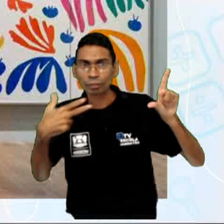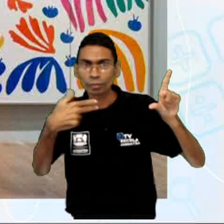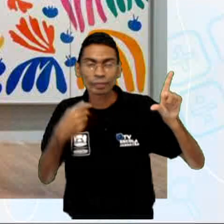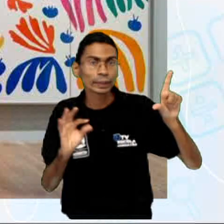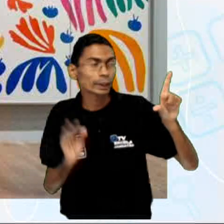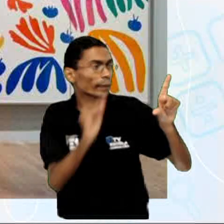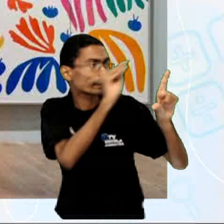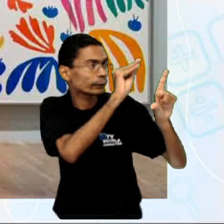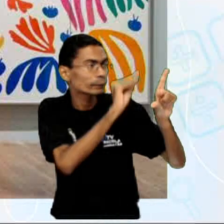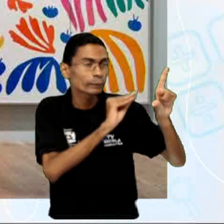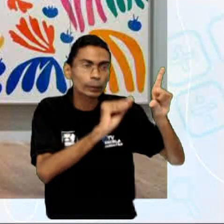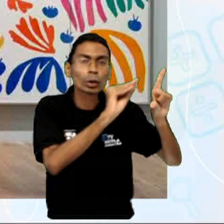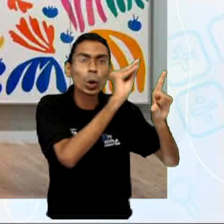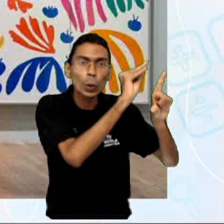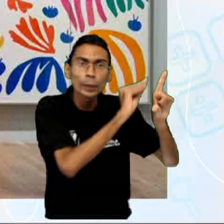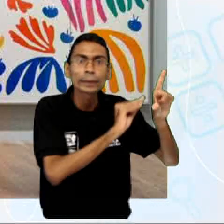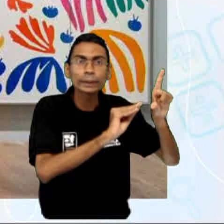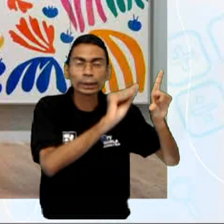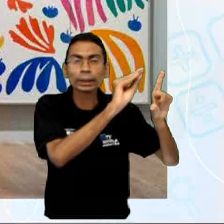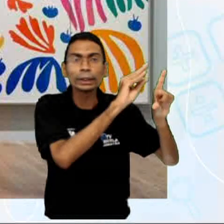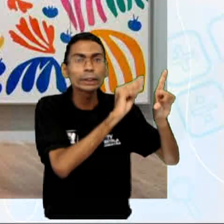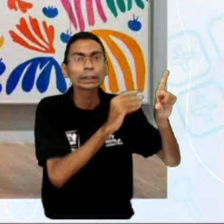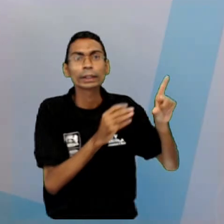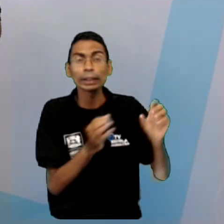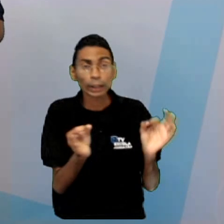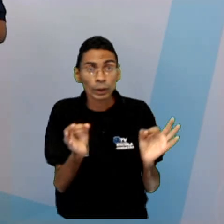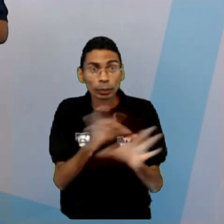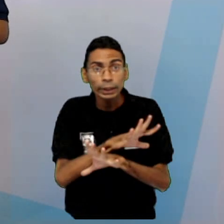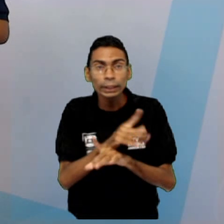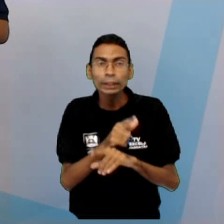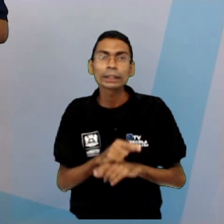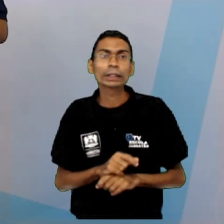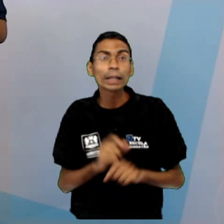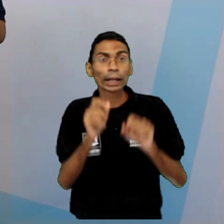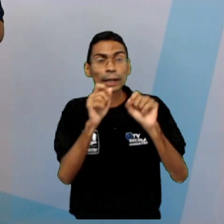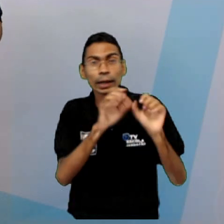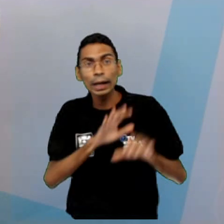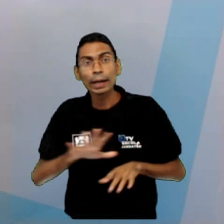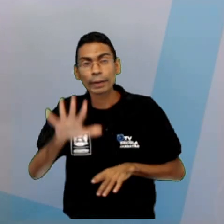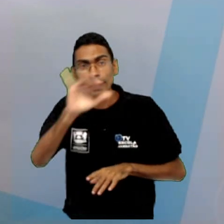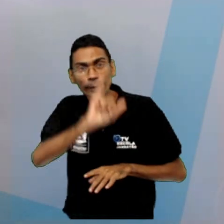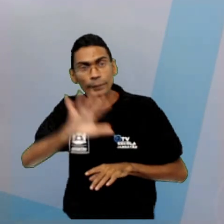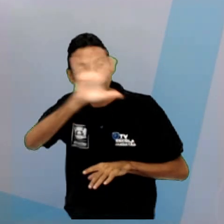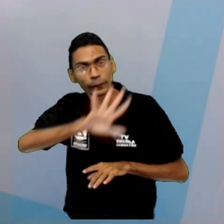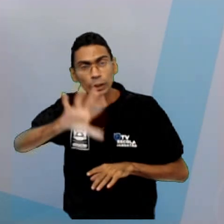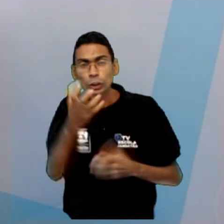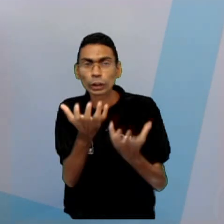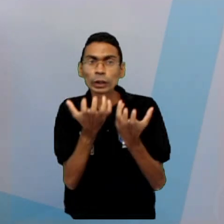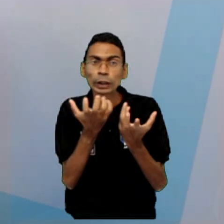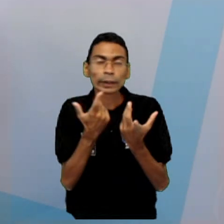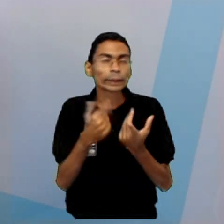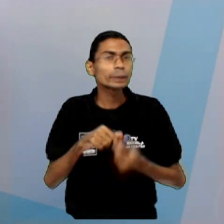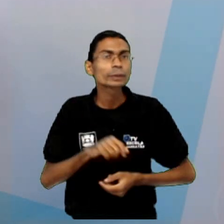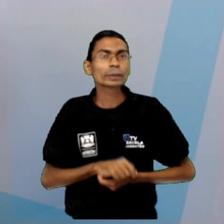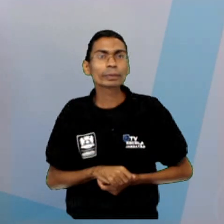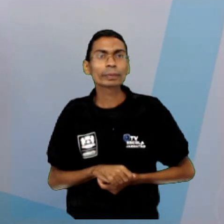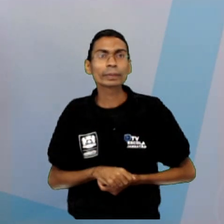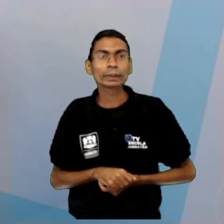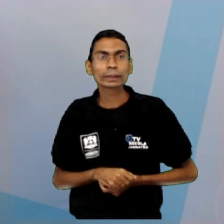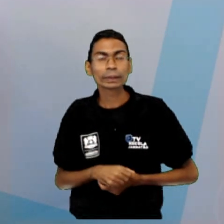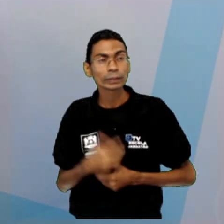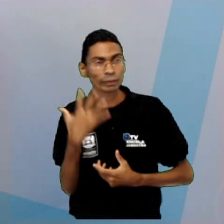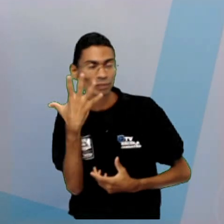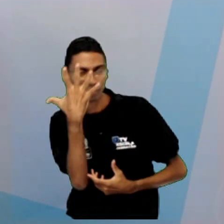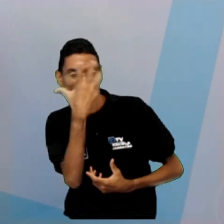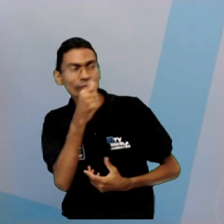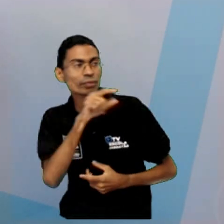colando uma a uma até formar a imagem que ele queria. Né? E ficava assim, esse efeito belíssimo.